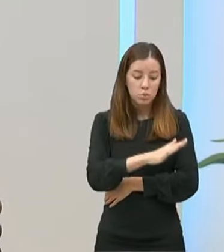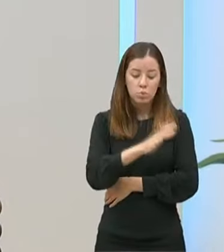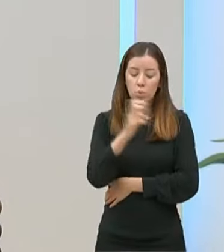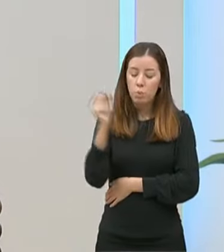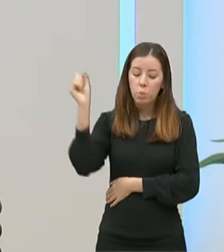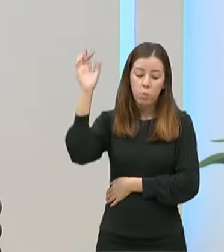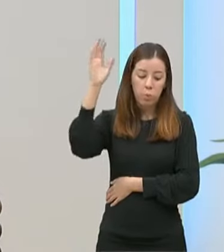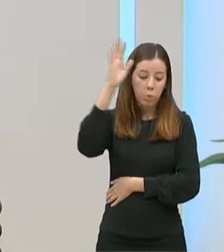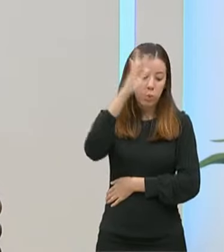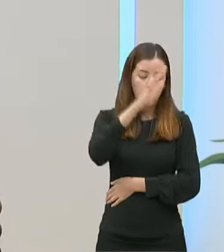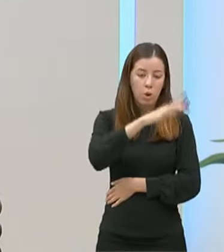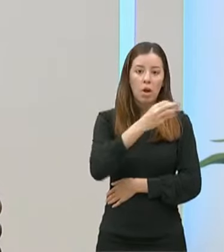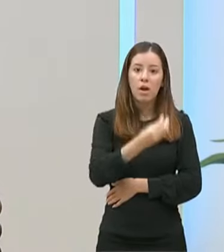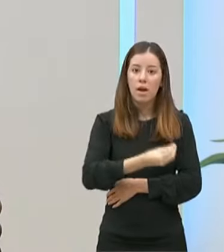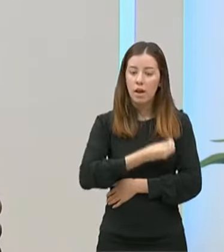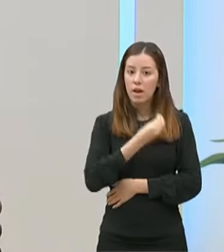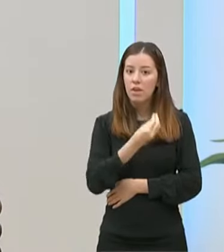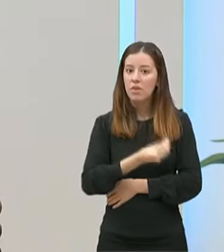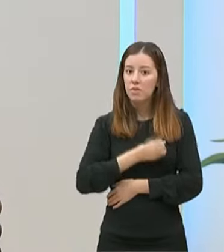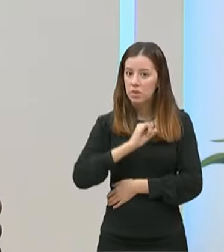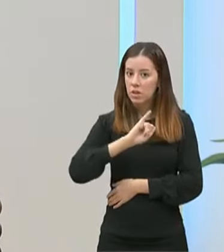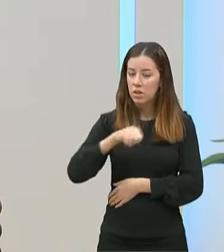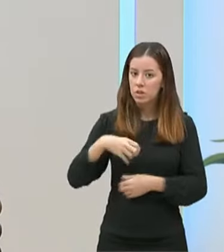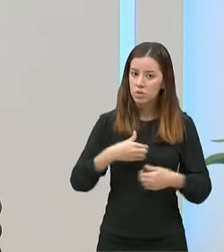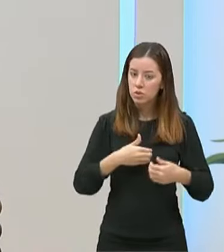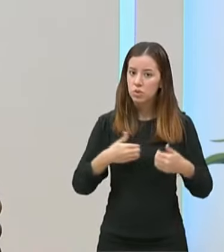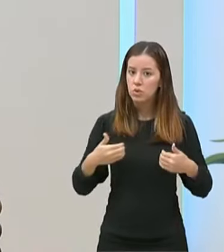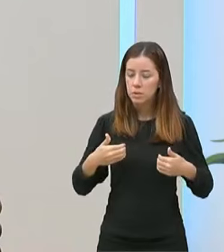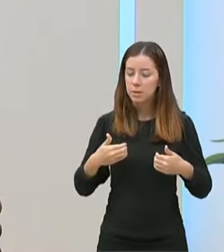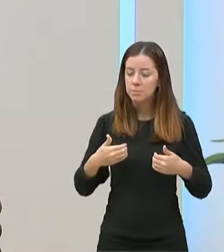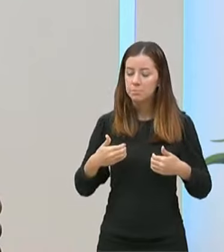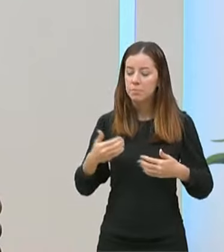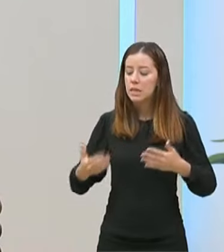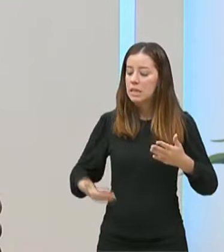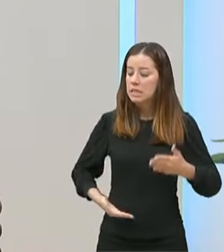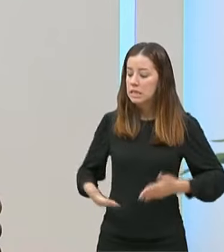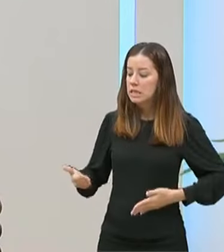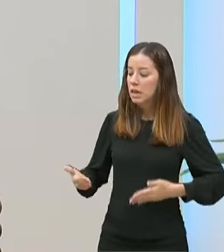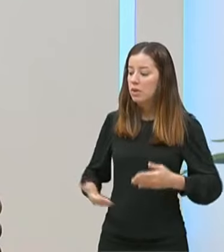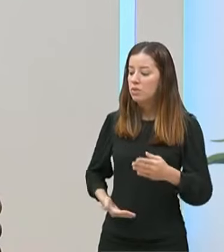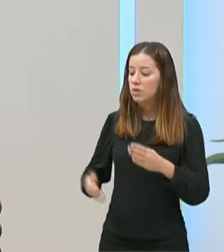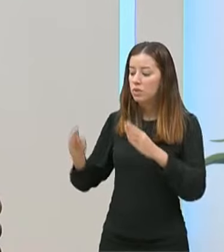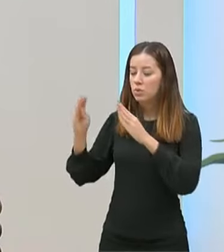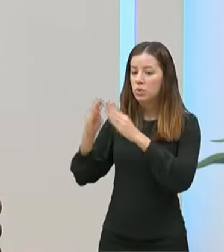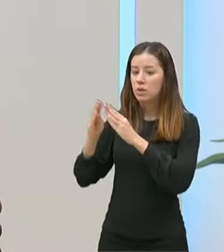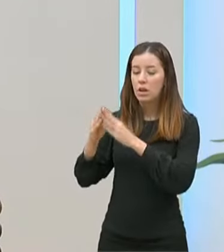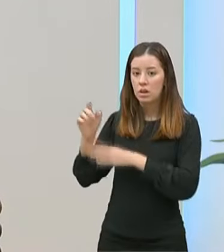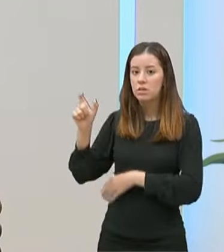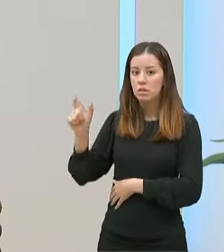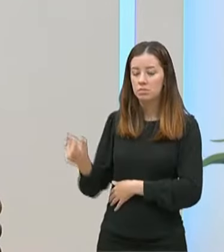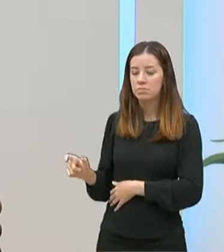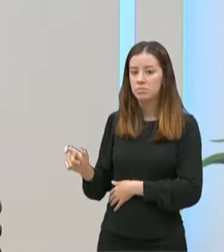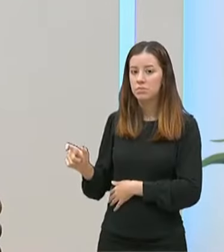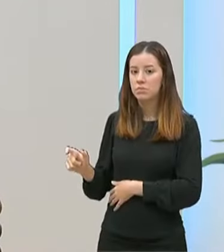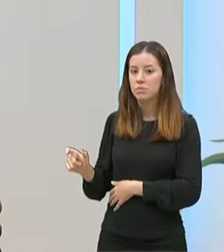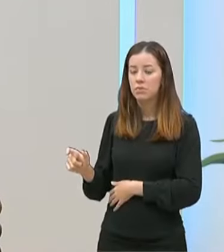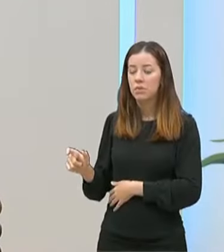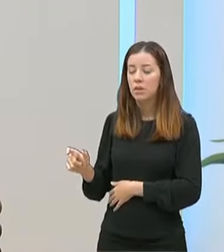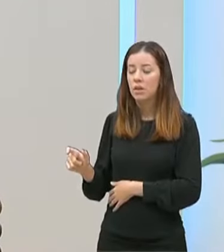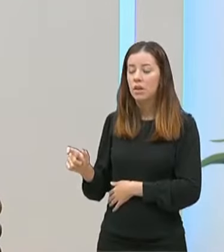e servia-o. E ele o pôs sobre a sua casa e entregou na sua mão tudo